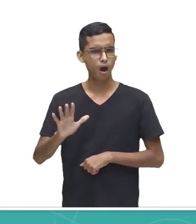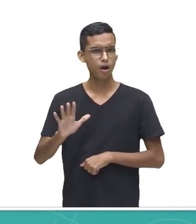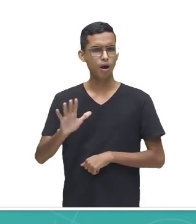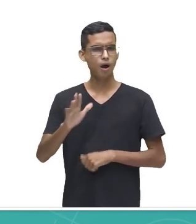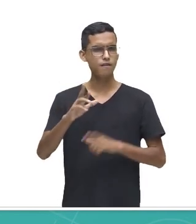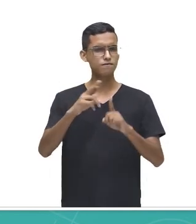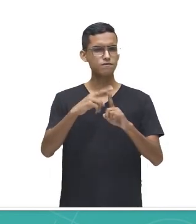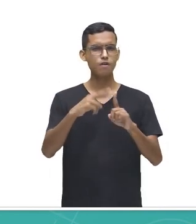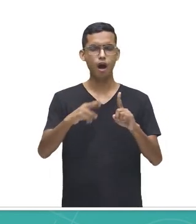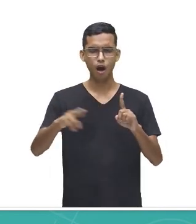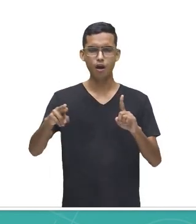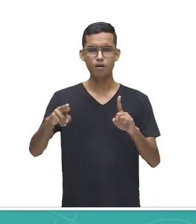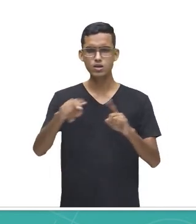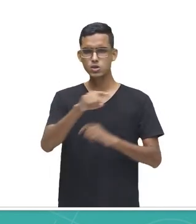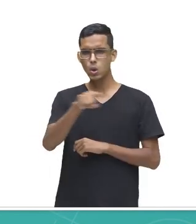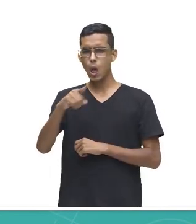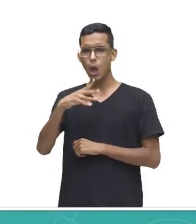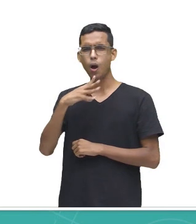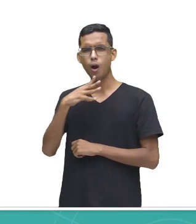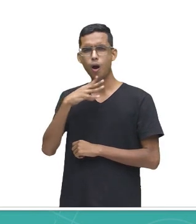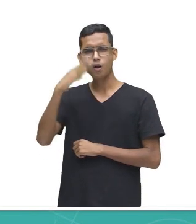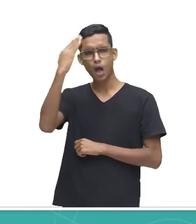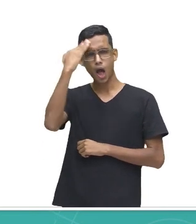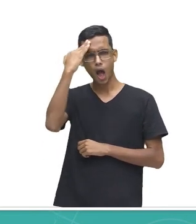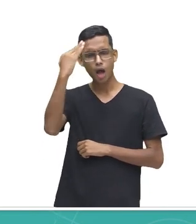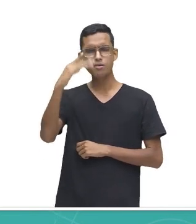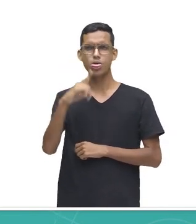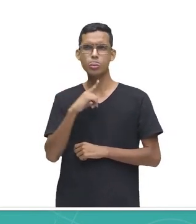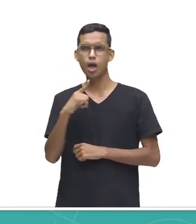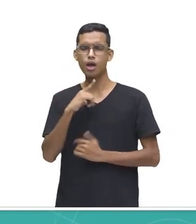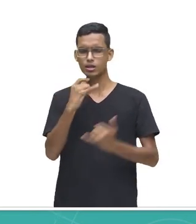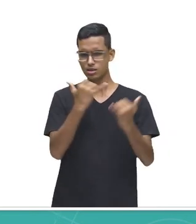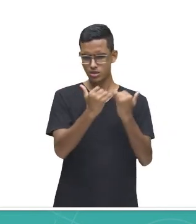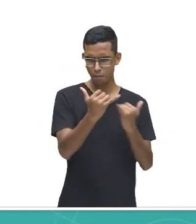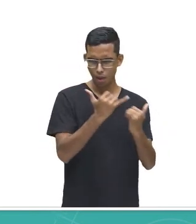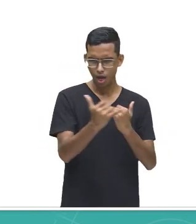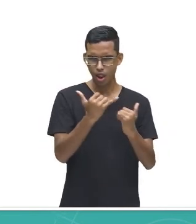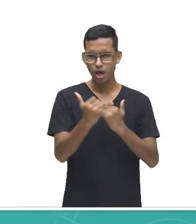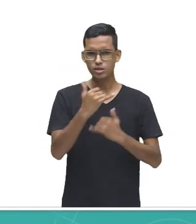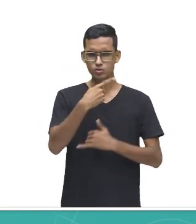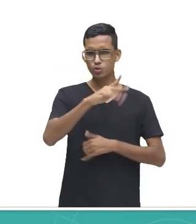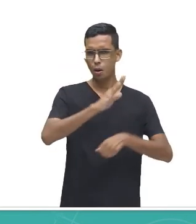africanas que você conhece, têm algo em comum com a sua?